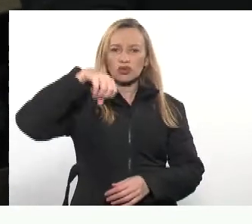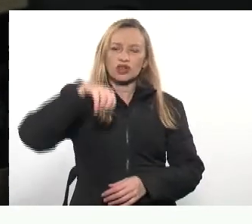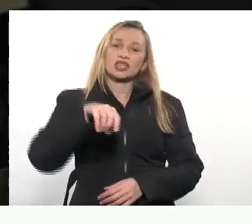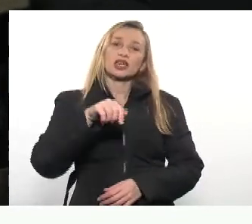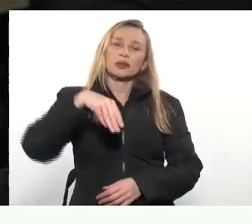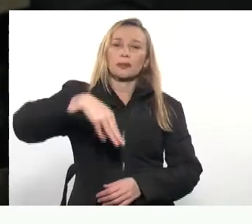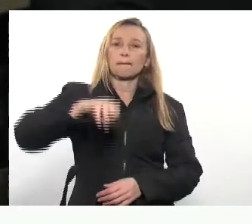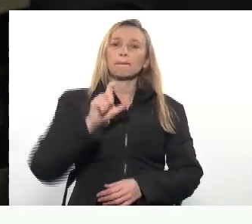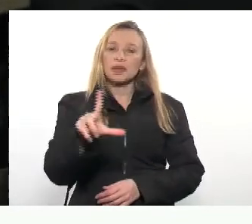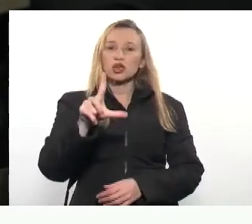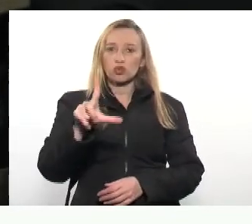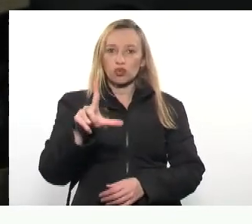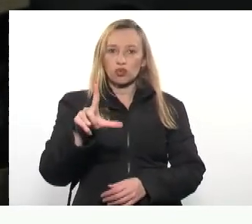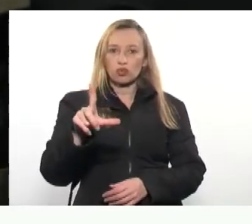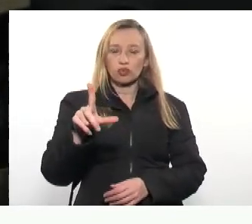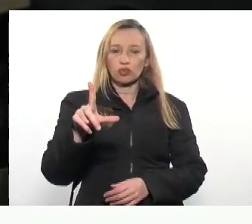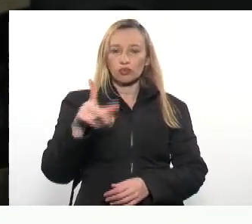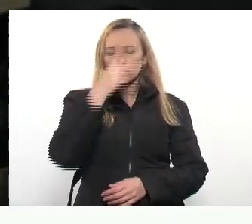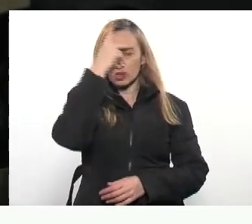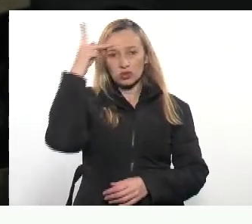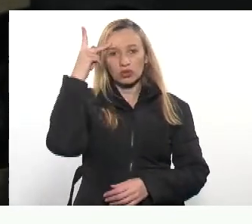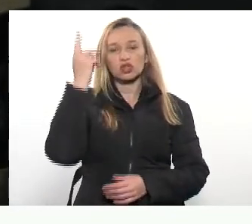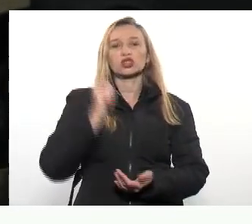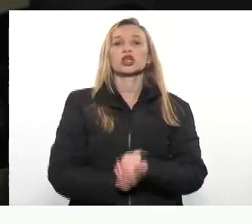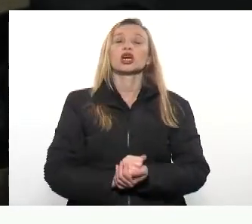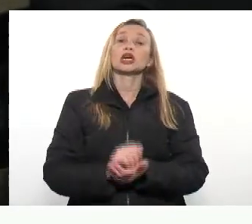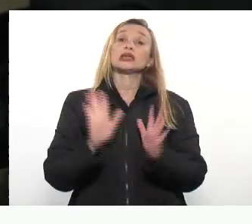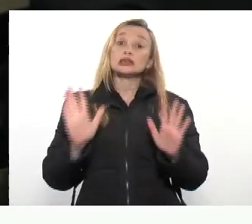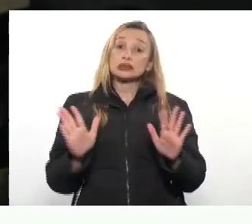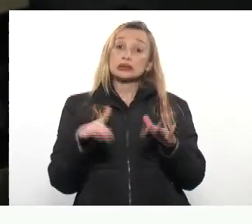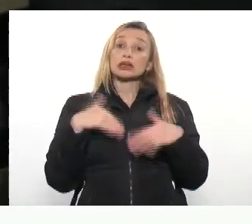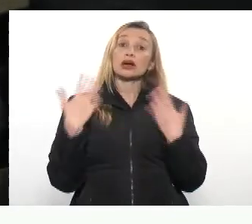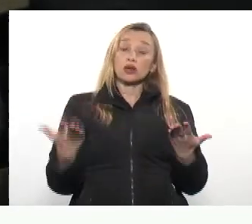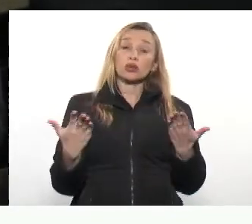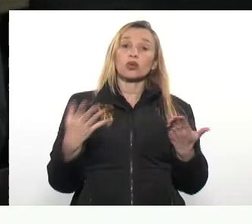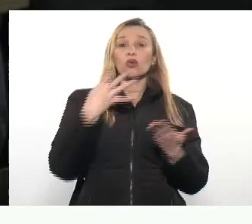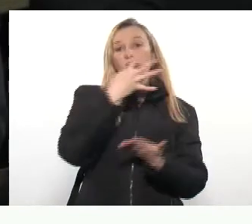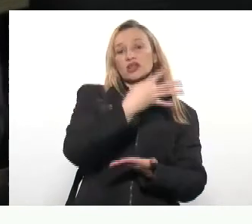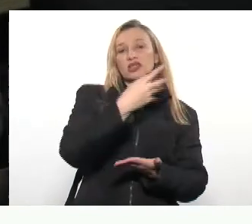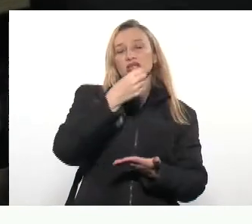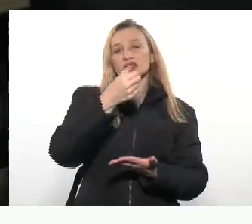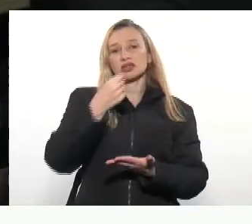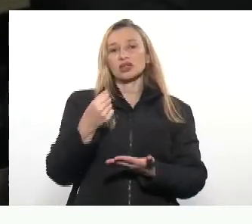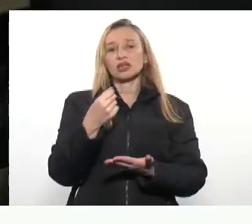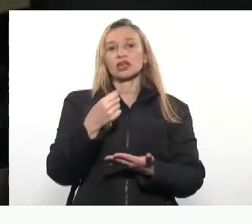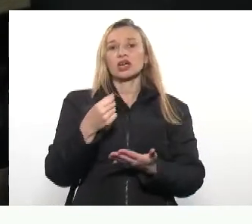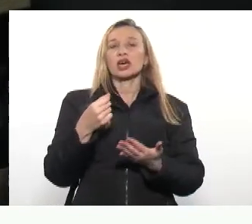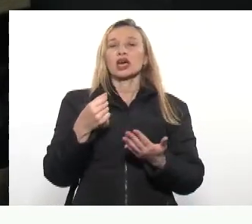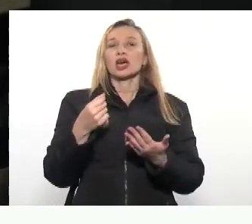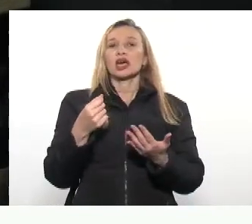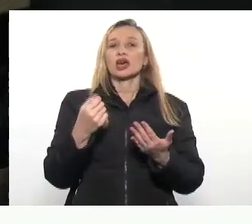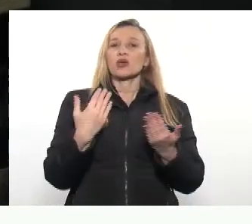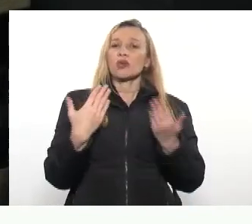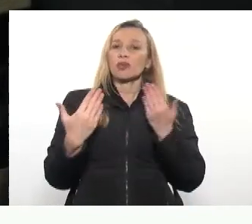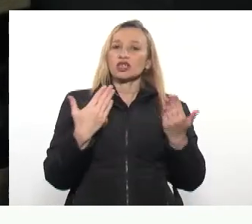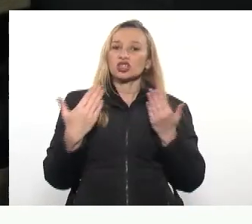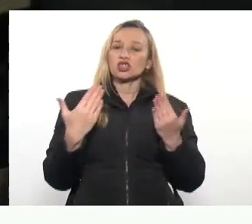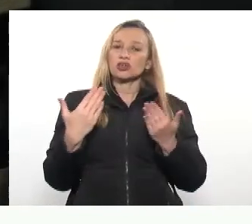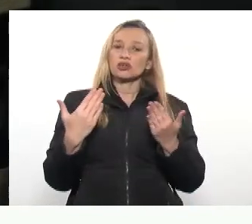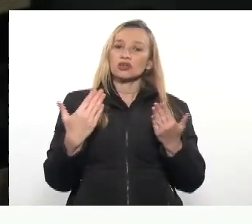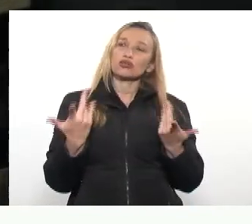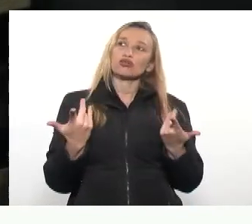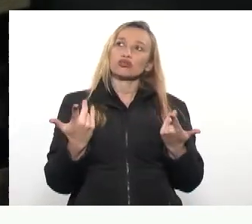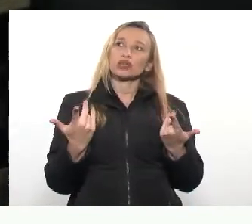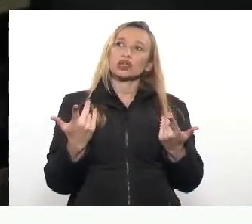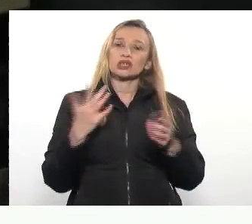censo do IBGE. Então, 420 mil hidrômetros é compatível com uma cidade bem maior que Niterói, por exemplo, né? Então, é um desafio